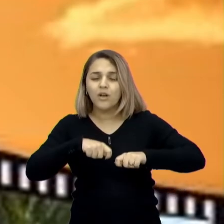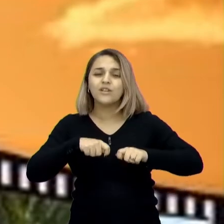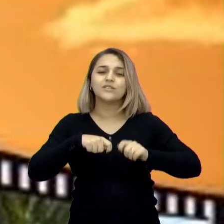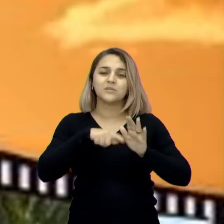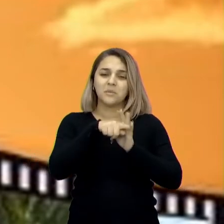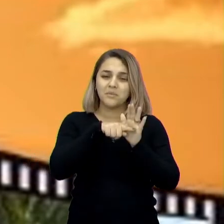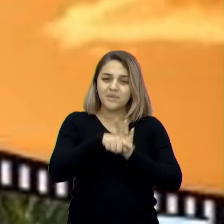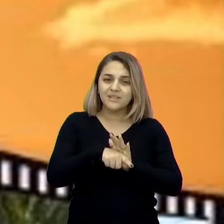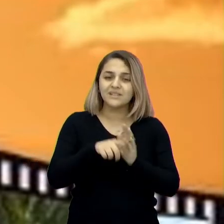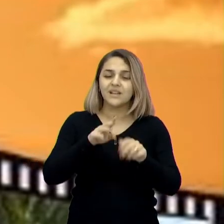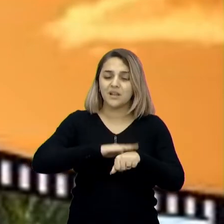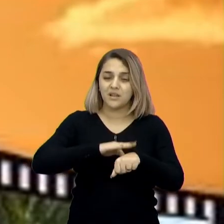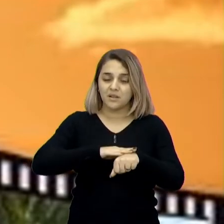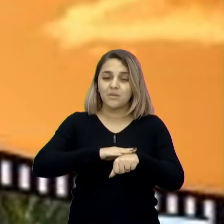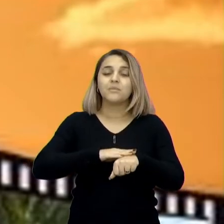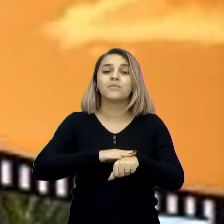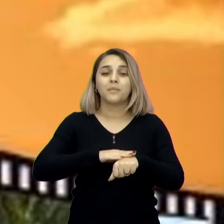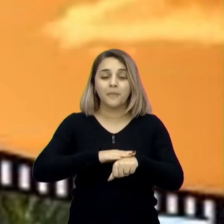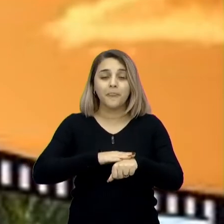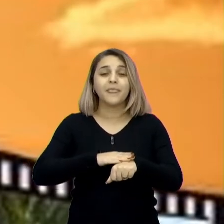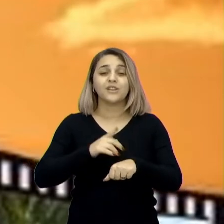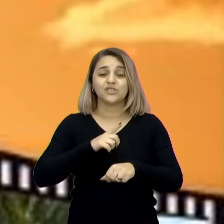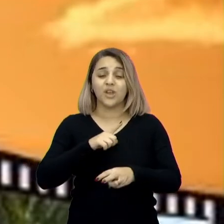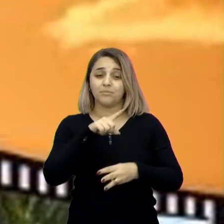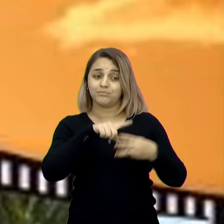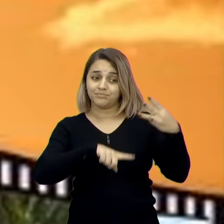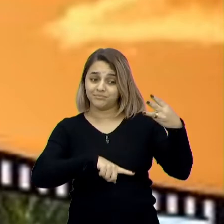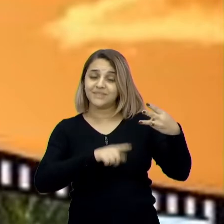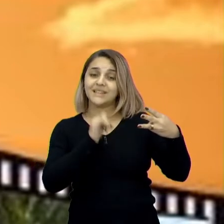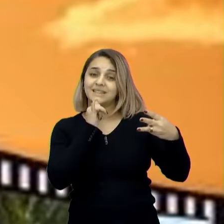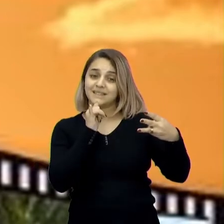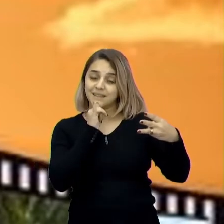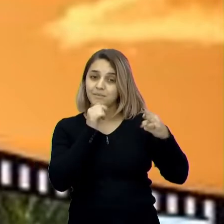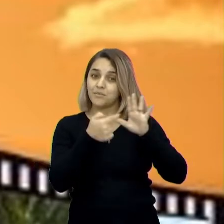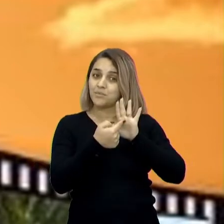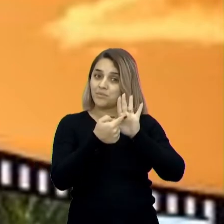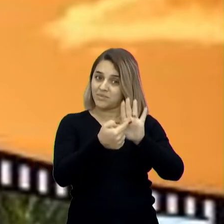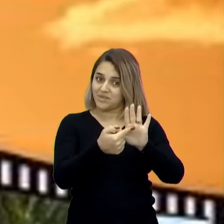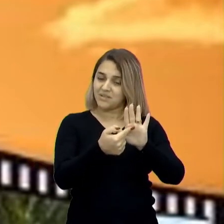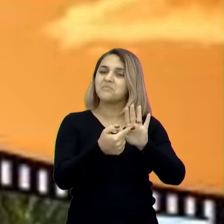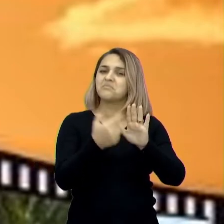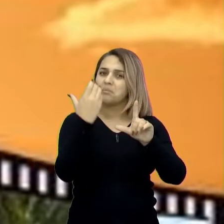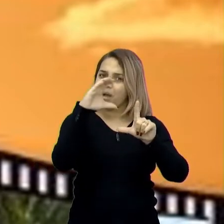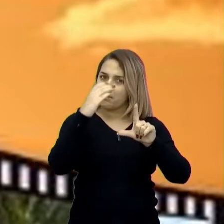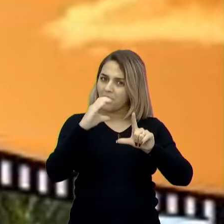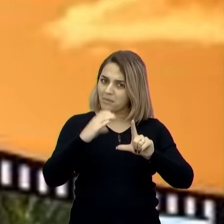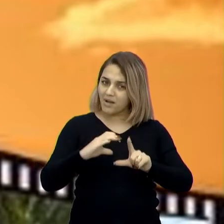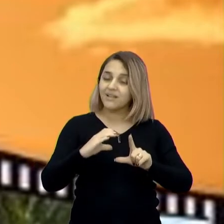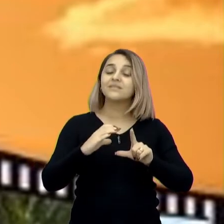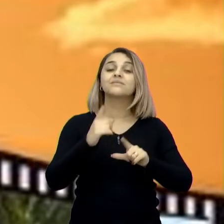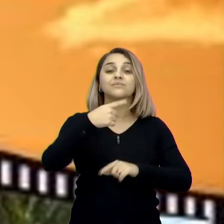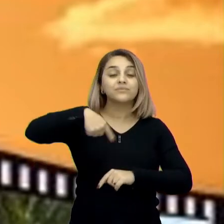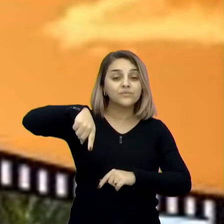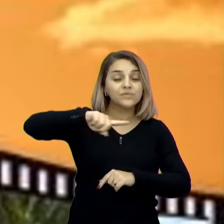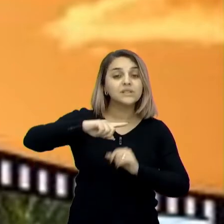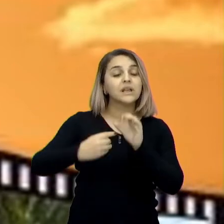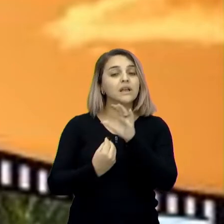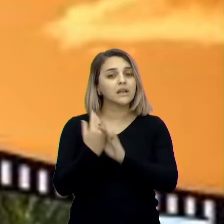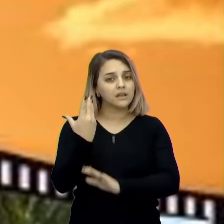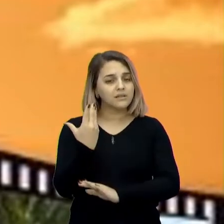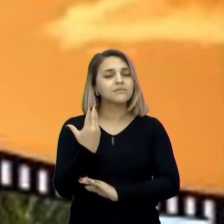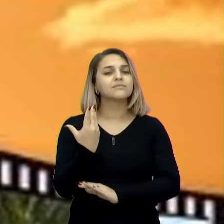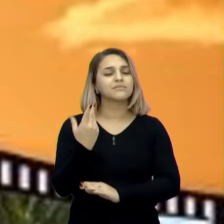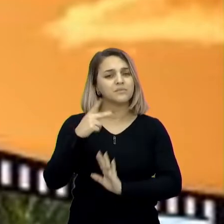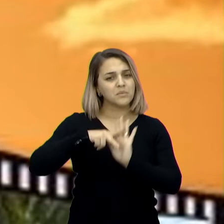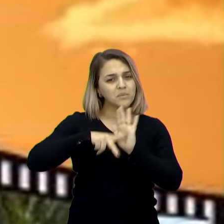produção de vocês. Então nós tivemos aí já 3 exemplos diferentes de possibilidades de criação do seu projeto de vida, trabalhando o